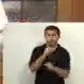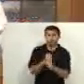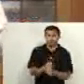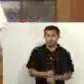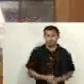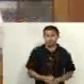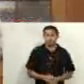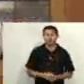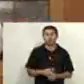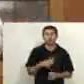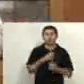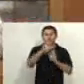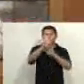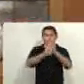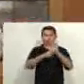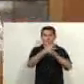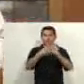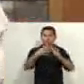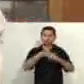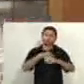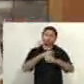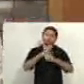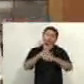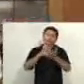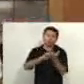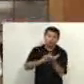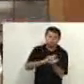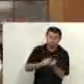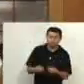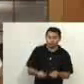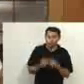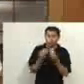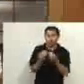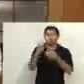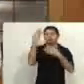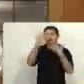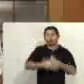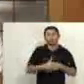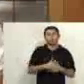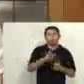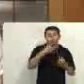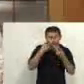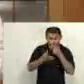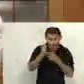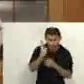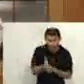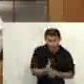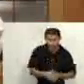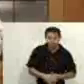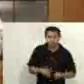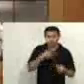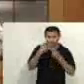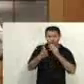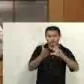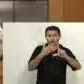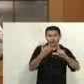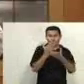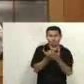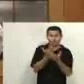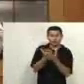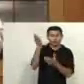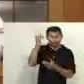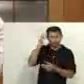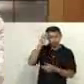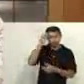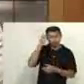os cálculos, né, tabelas, formas e calculadoras serão fornecidos na prova. Pessoal, assim como eu já falei na teleaula passada,